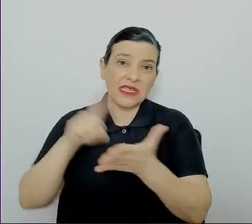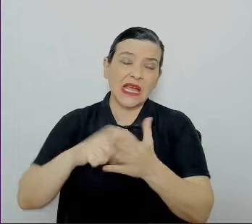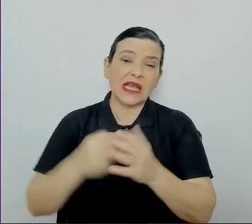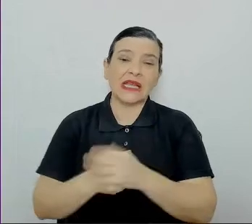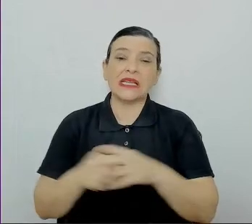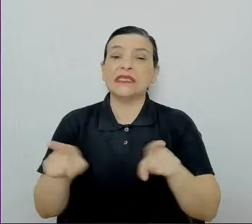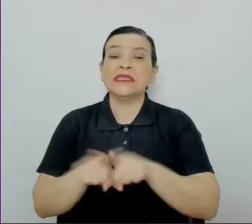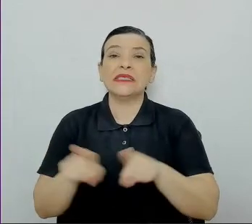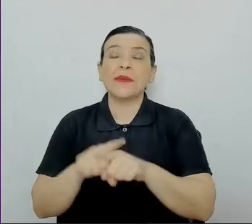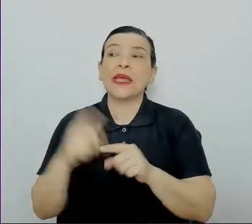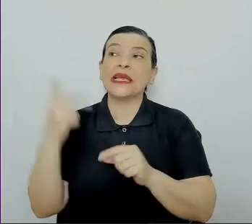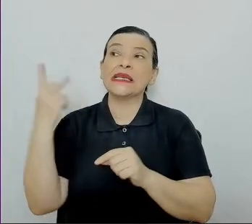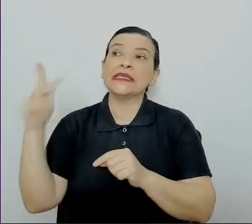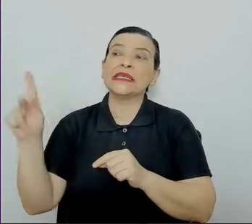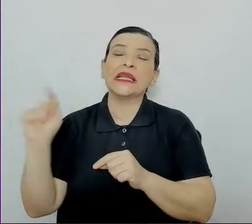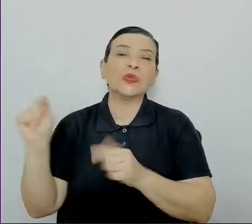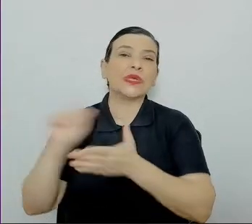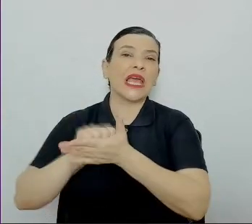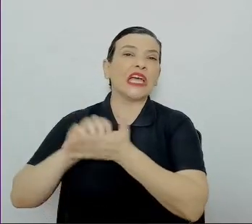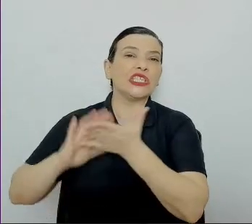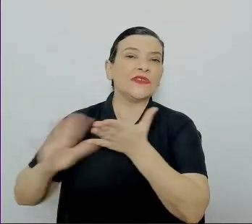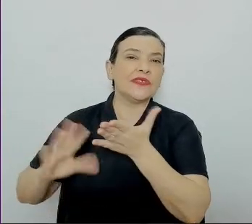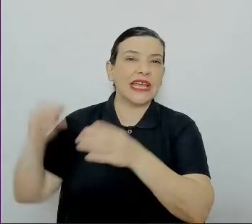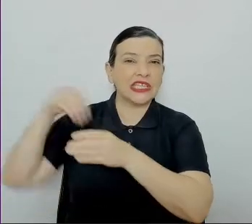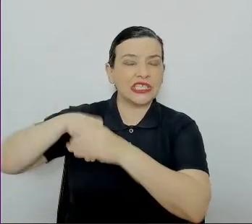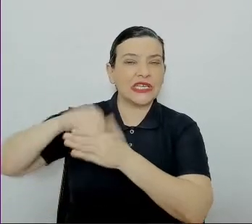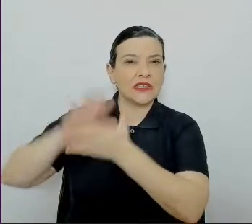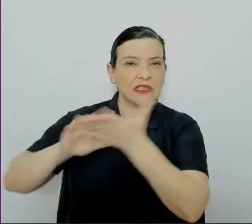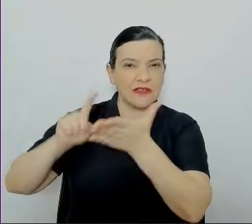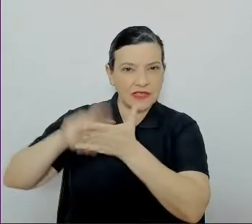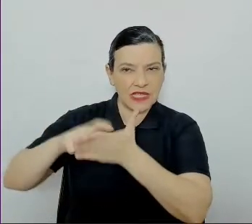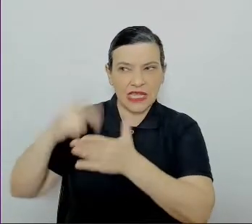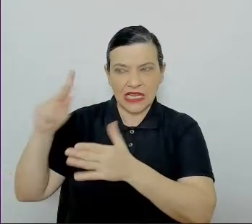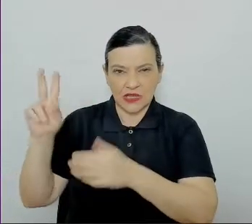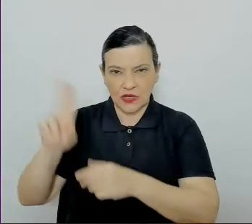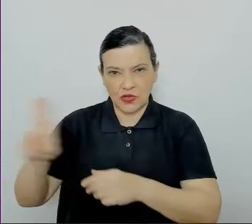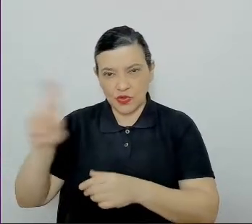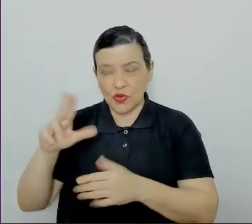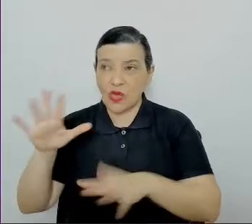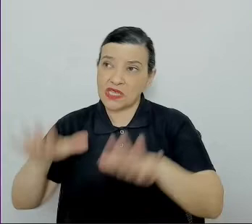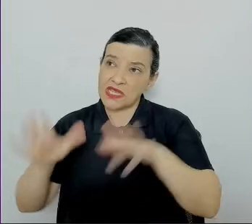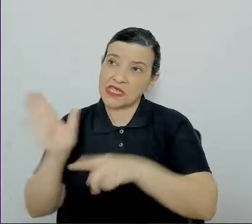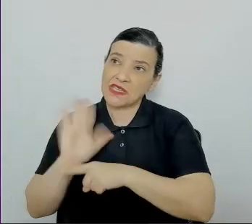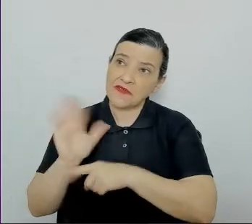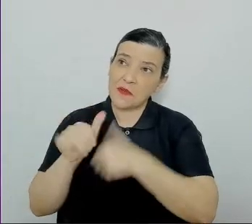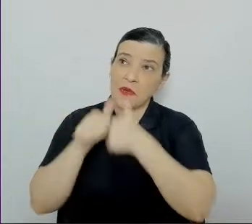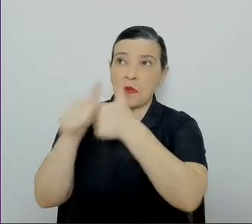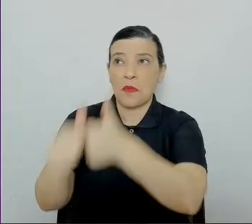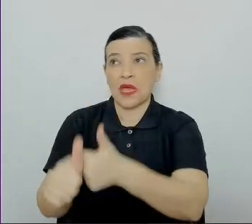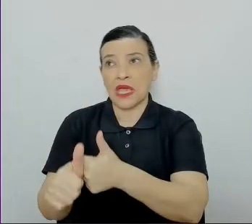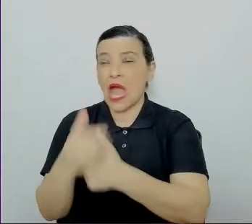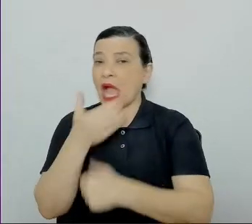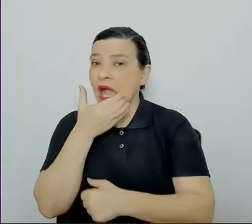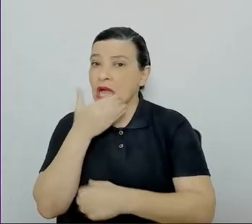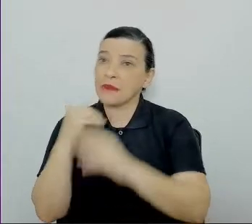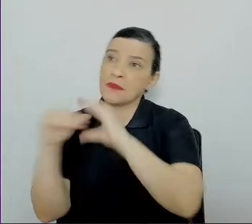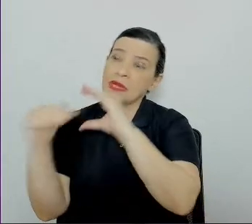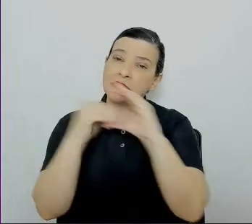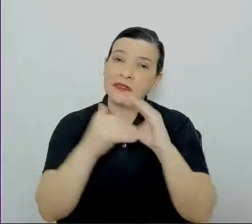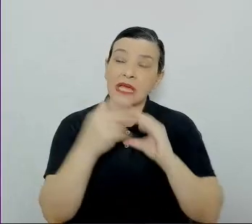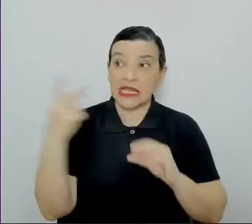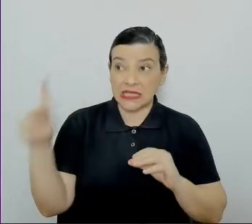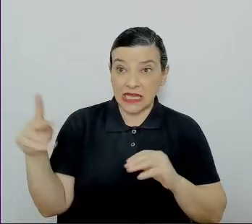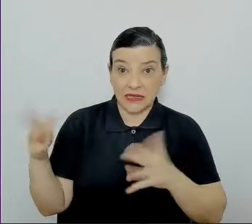para eles concluírem aquela tarefa que eu queria que eles concluíssem? Seja assistir um filme, seja mandar um áudio, alguma coisa do tipo. E se isso tornou eles mais